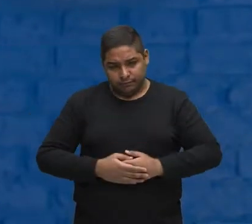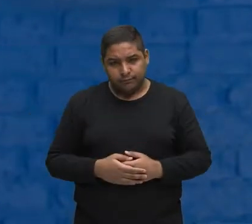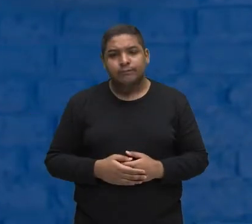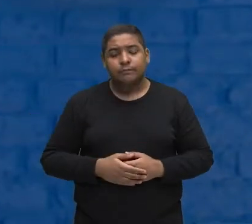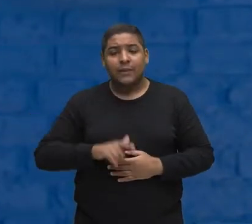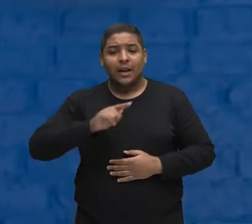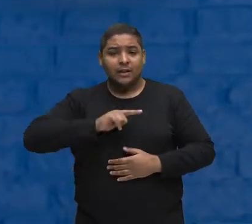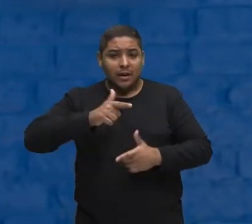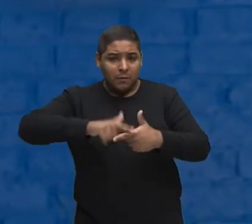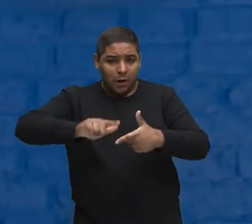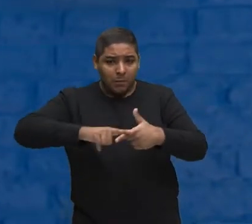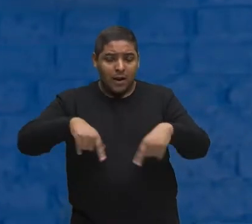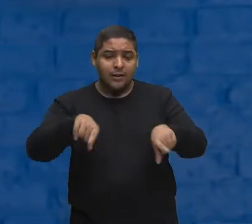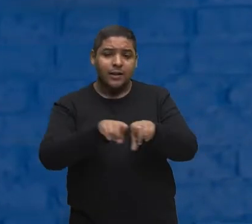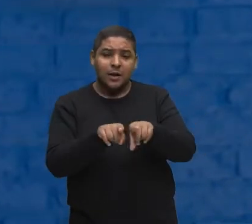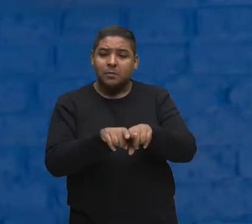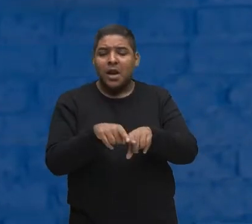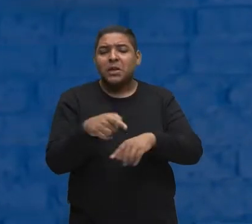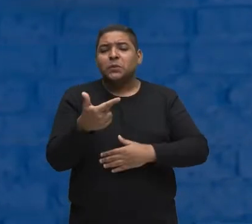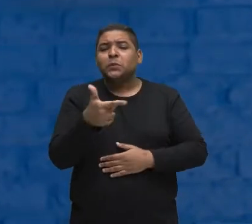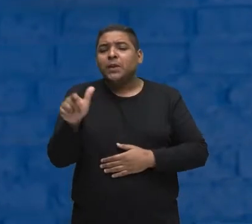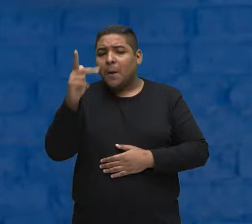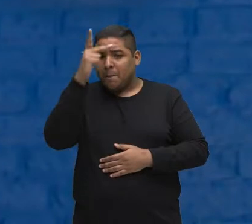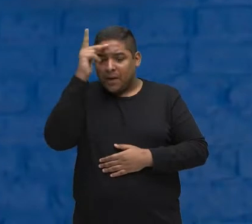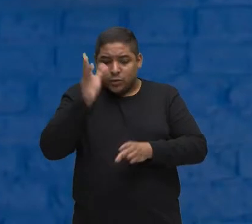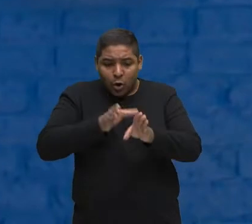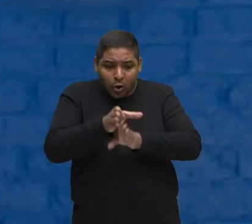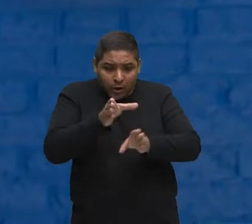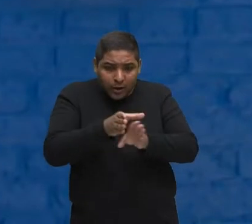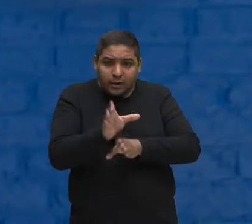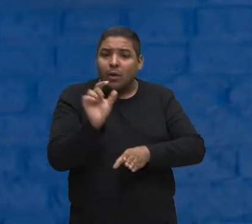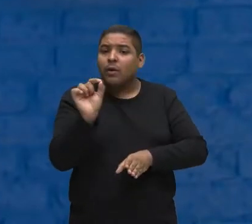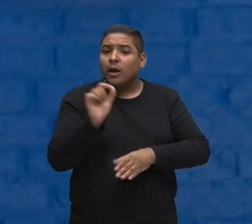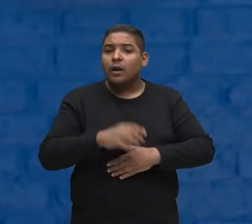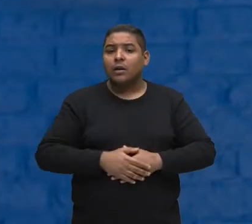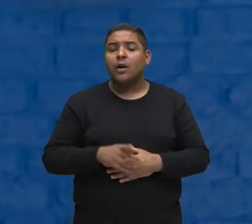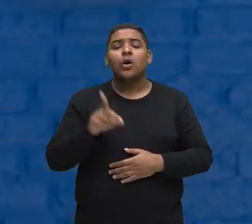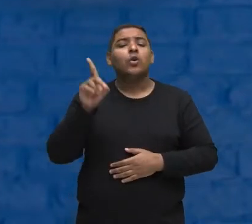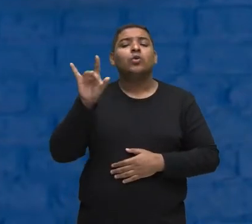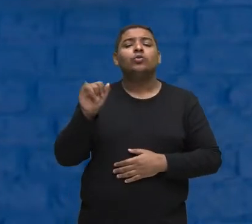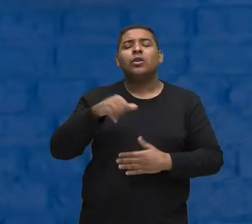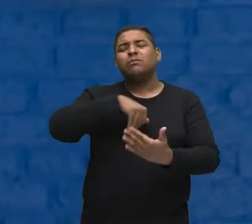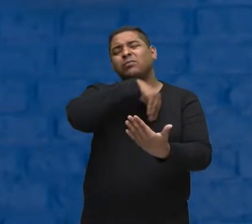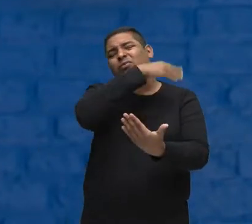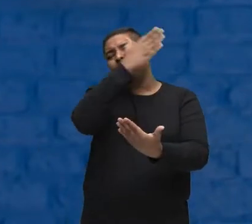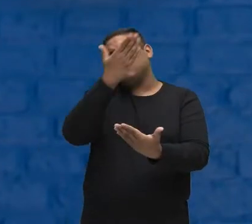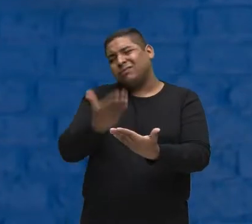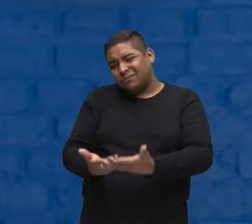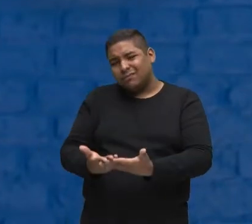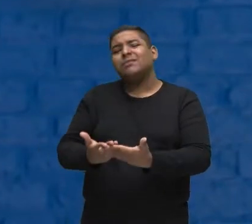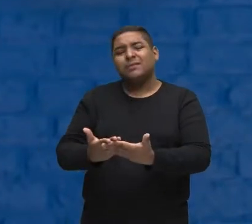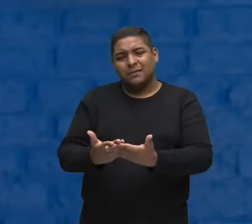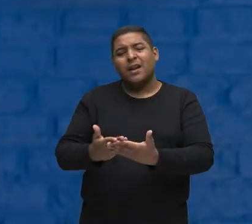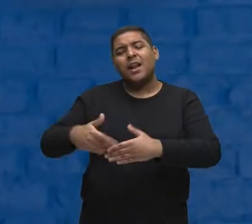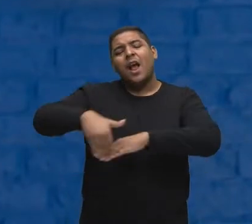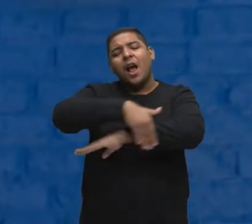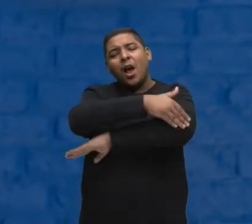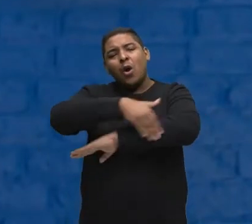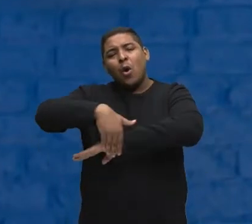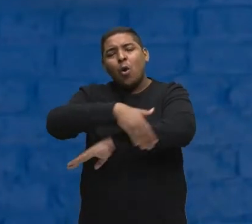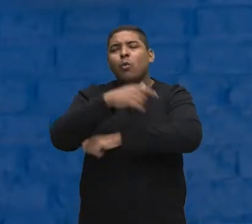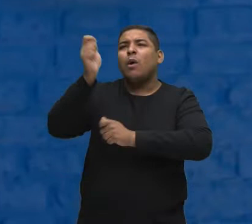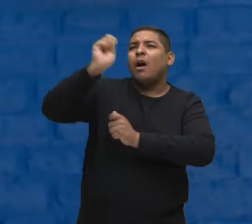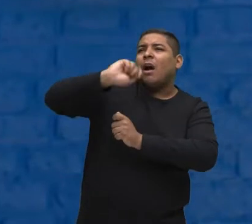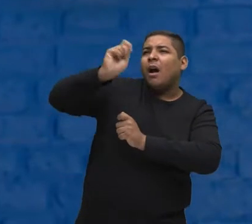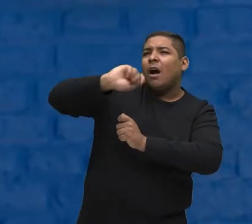que, como não tem ninguém para ficar tomando de conta, ele pode ficar o quê? O dia na rua. Um dia na rua, brincando de papagaio, brincando